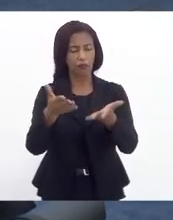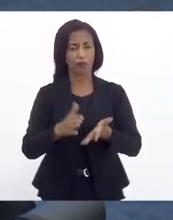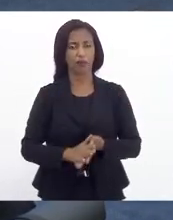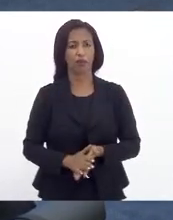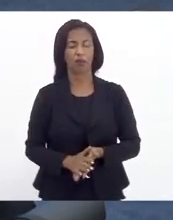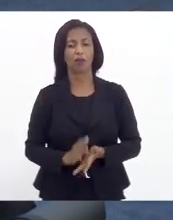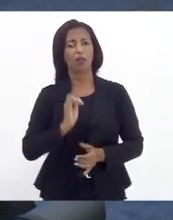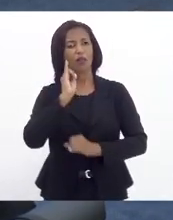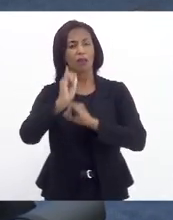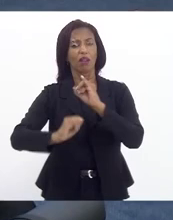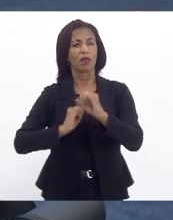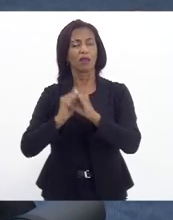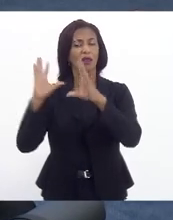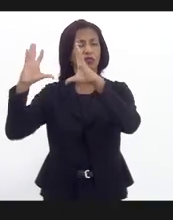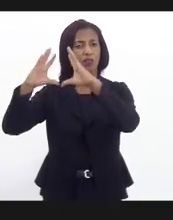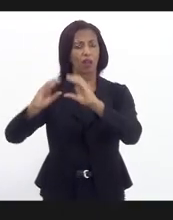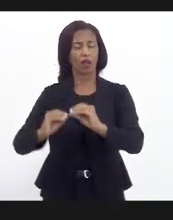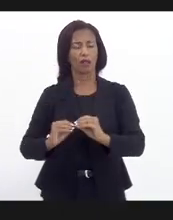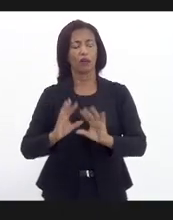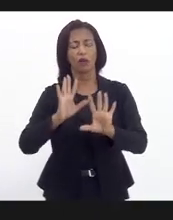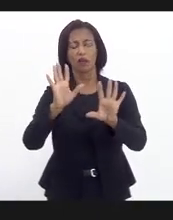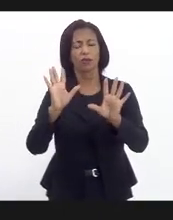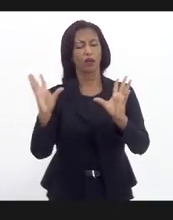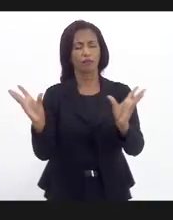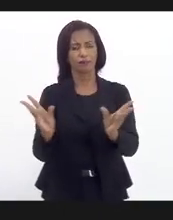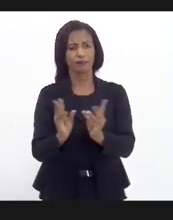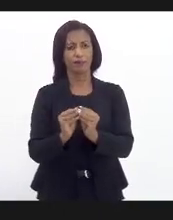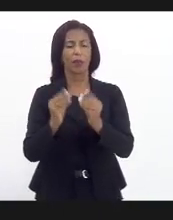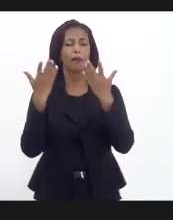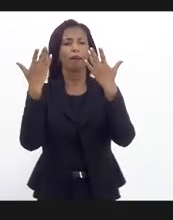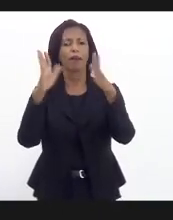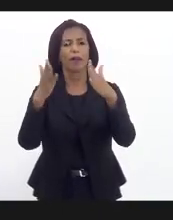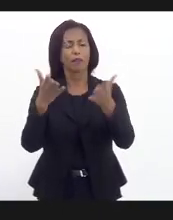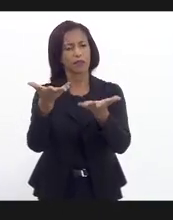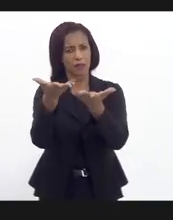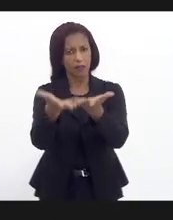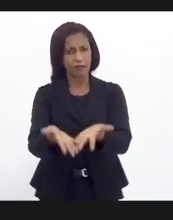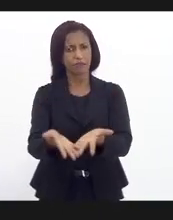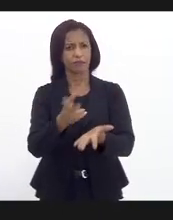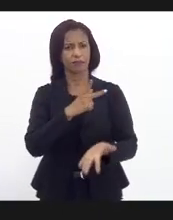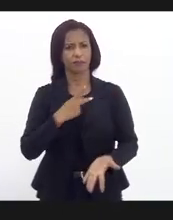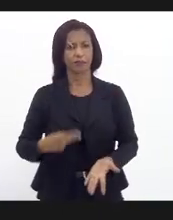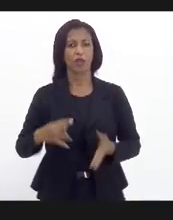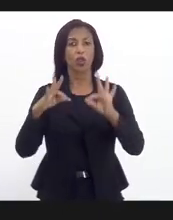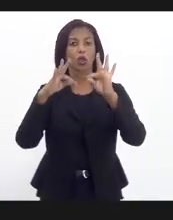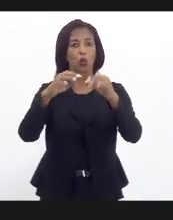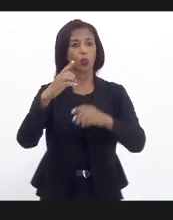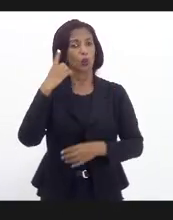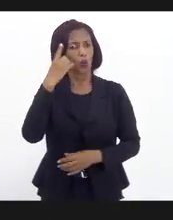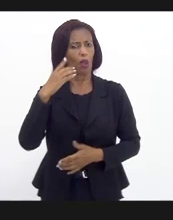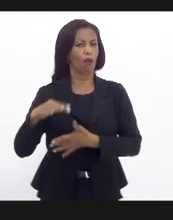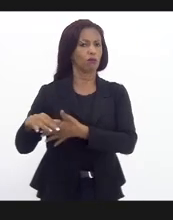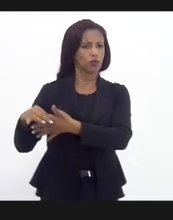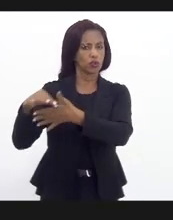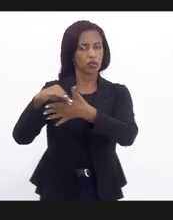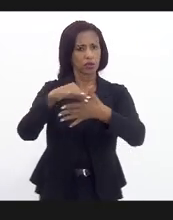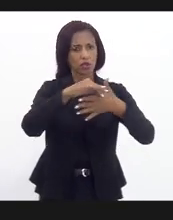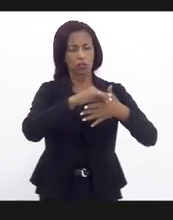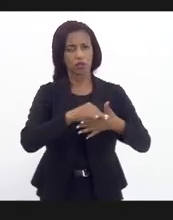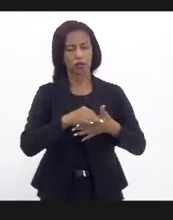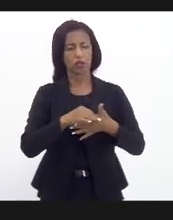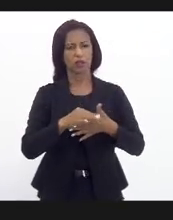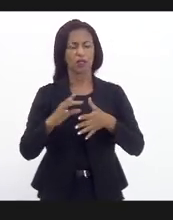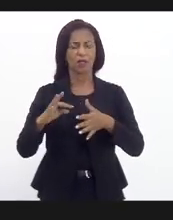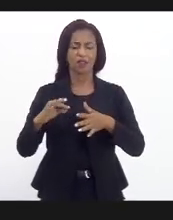aqui caiu a rede. Só para finalizar, né, queria parabenizar Vossa Excelência, todos os parlamentares, os líderes, nessa